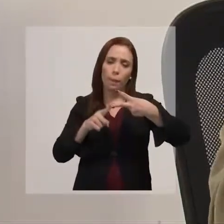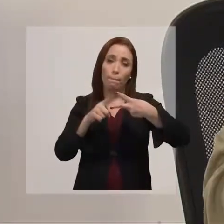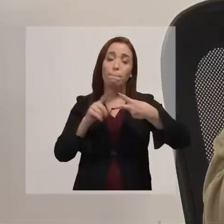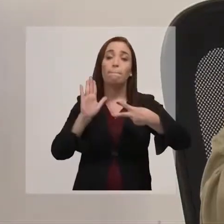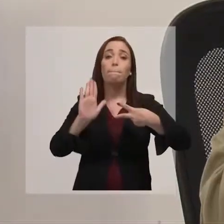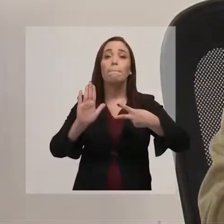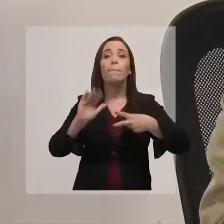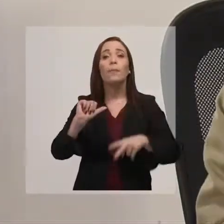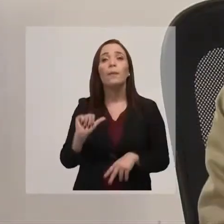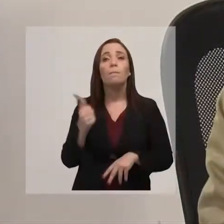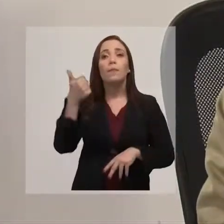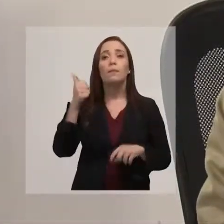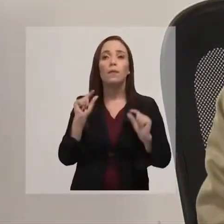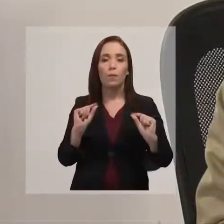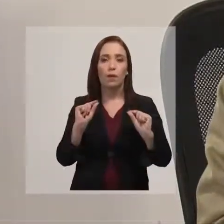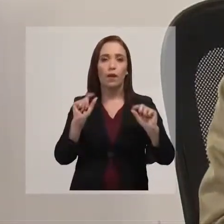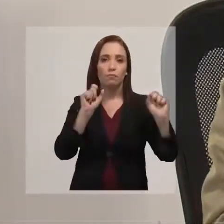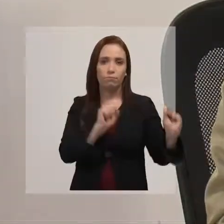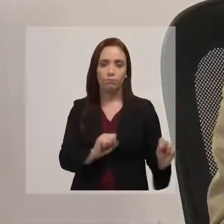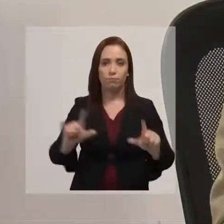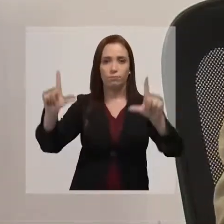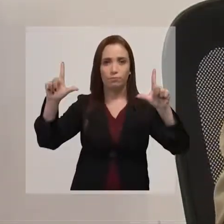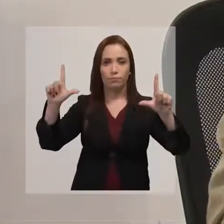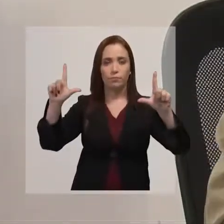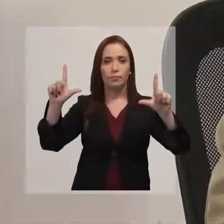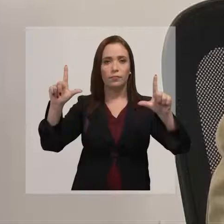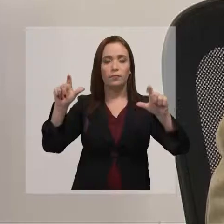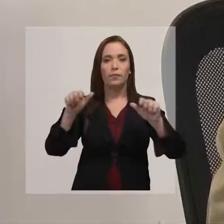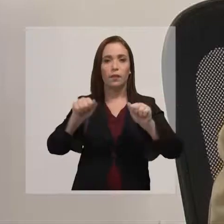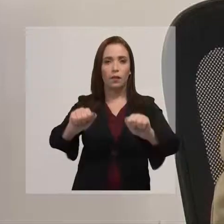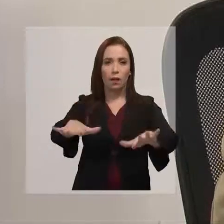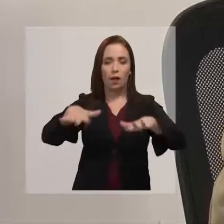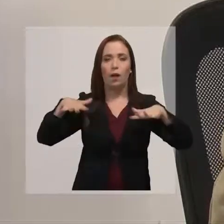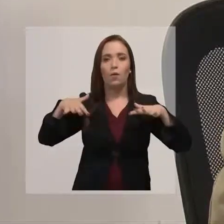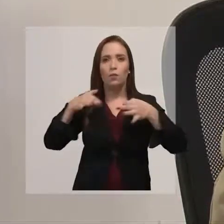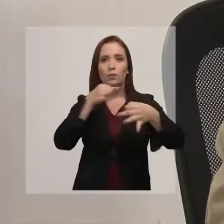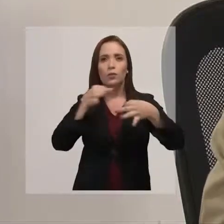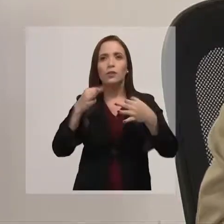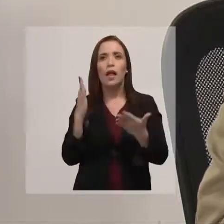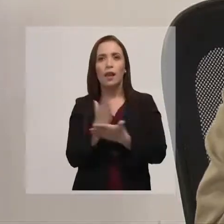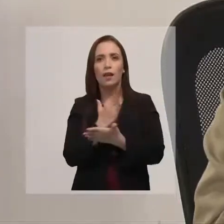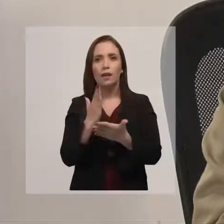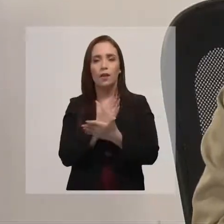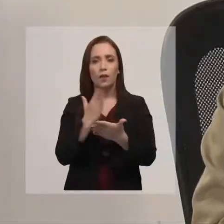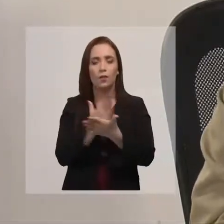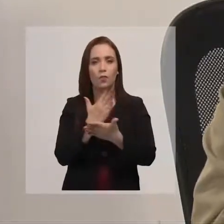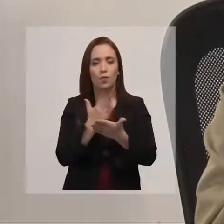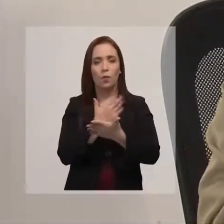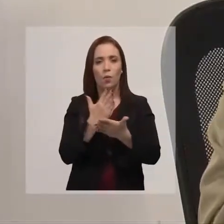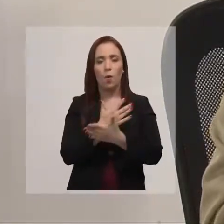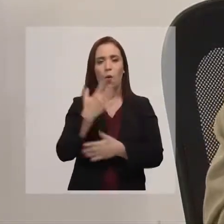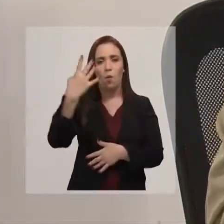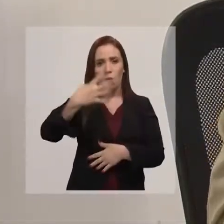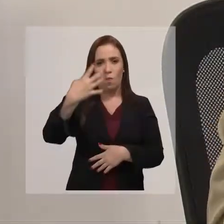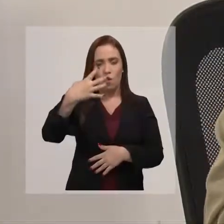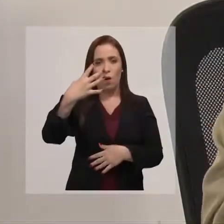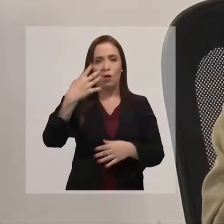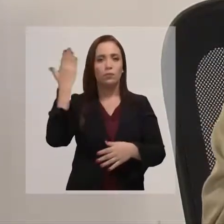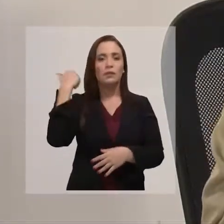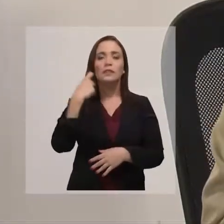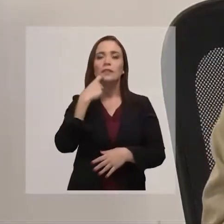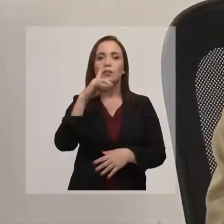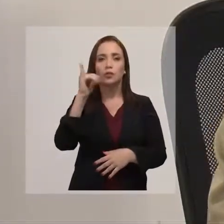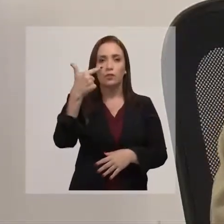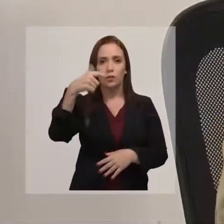nós vamos primeiro para a reportagem sobre a audiência pública do livro 4º, né, que aconteceu